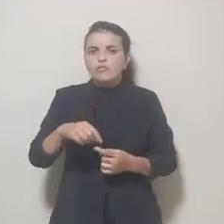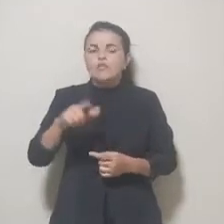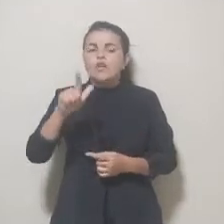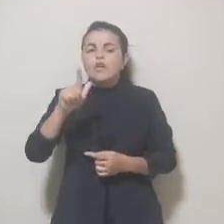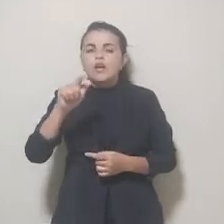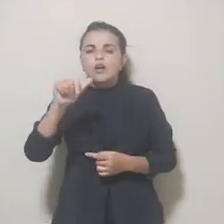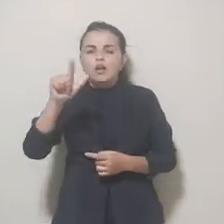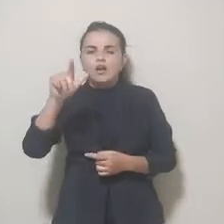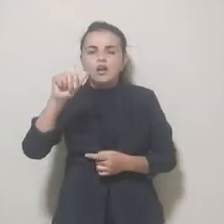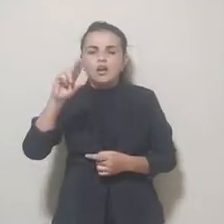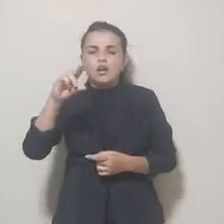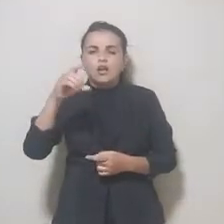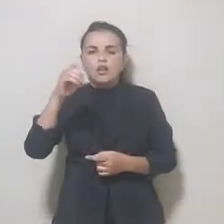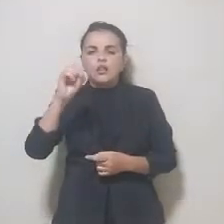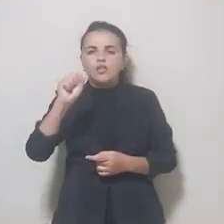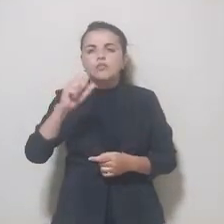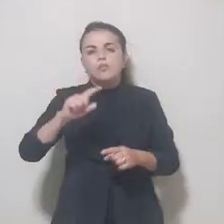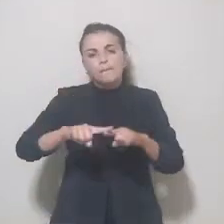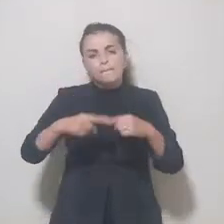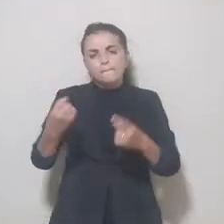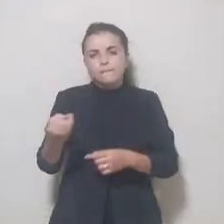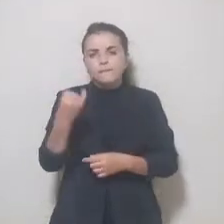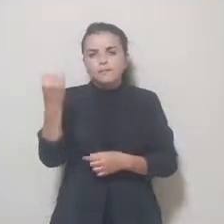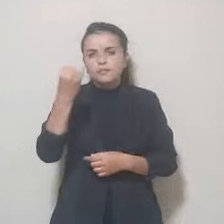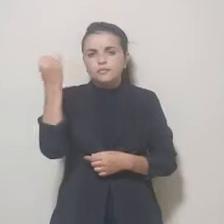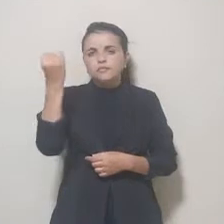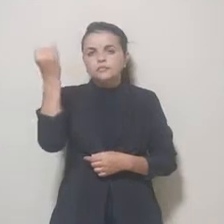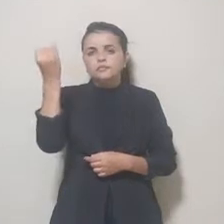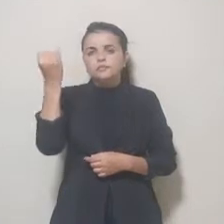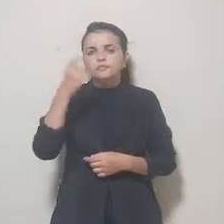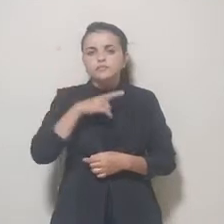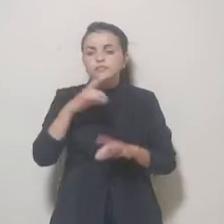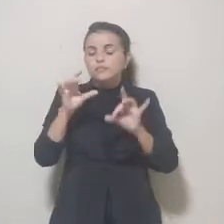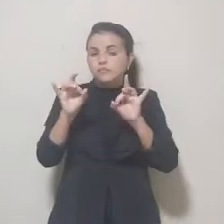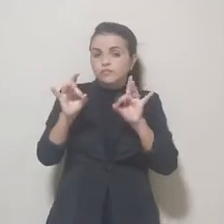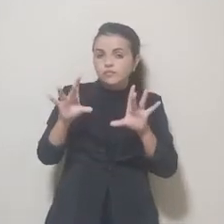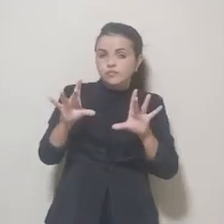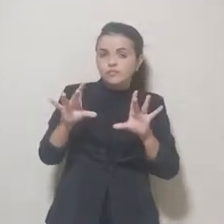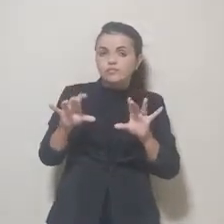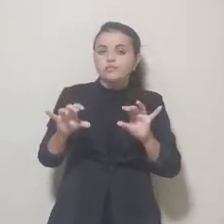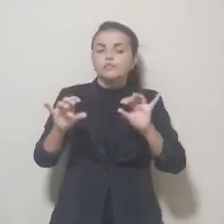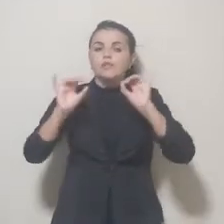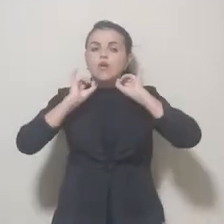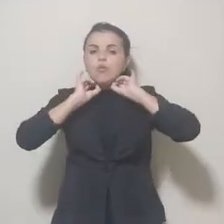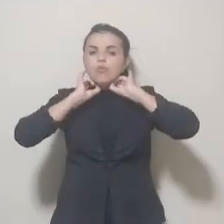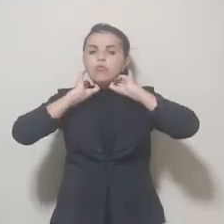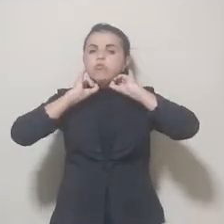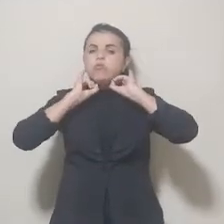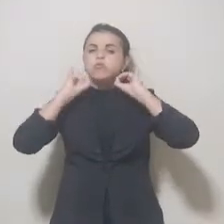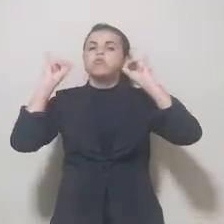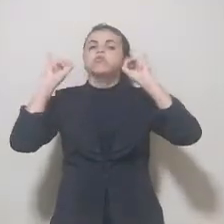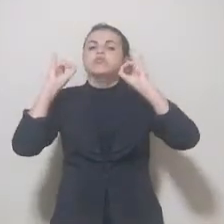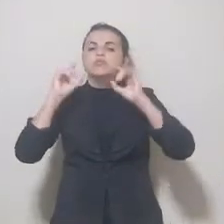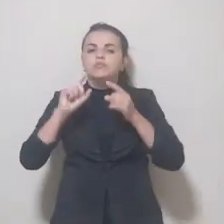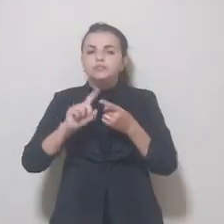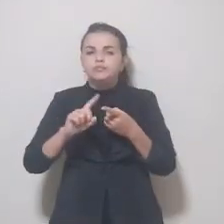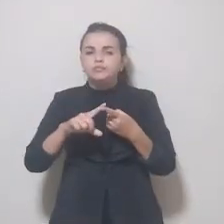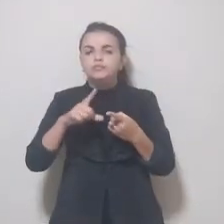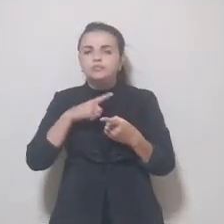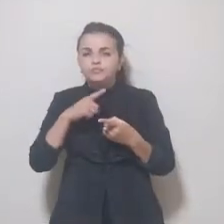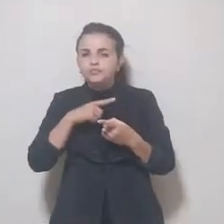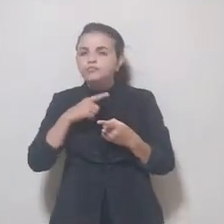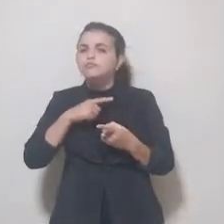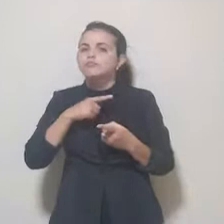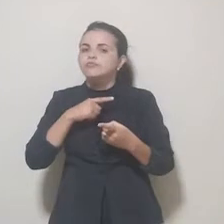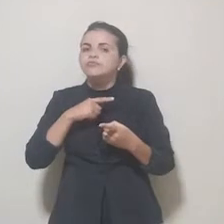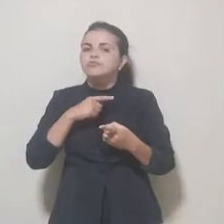todas as outras glândulas do nosso corpo. Então, vejam só. A glândula hipófise é o maestro